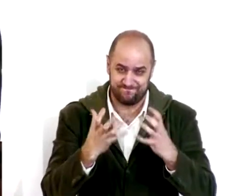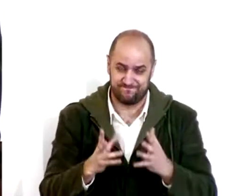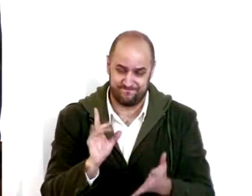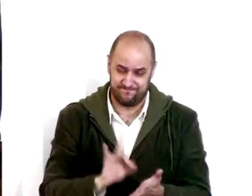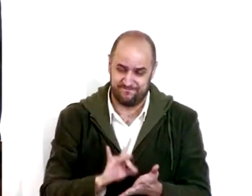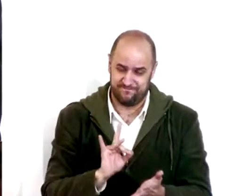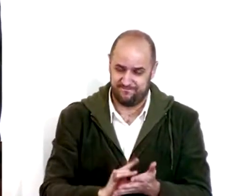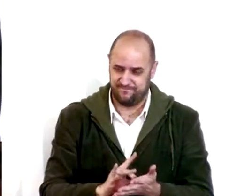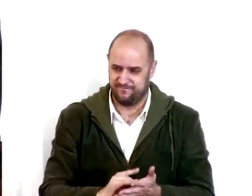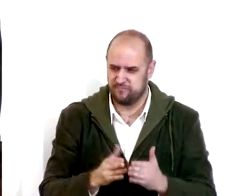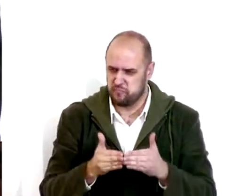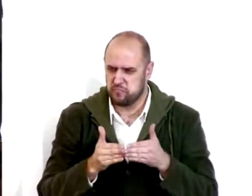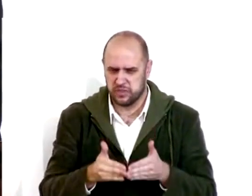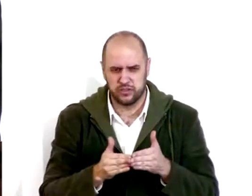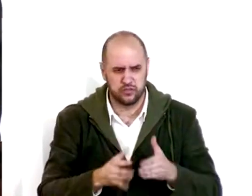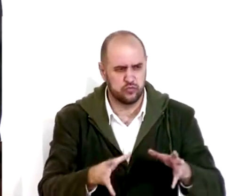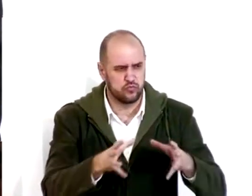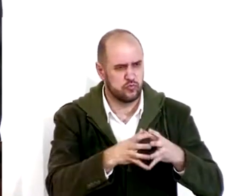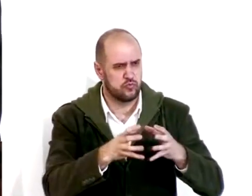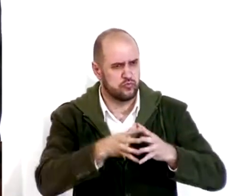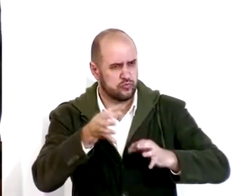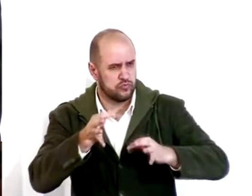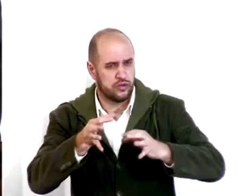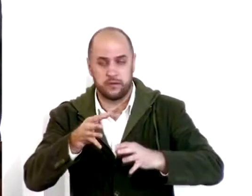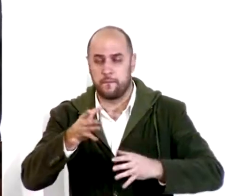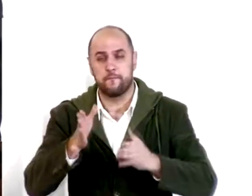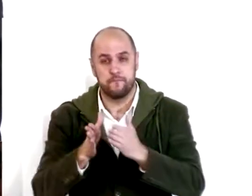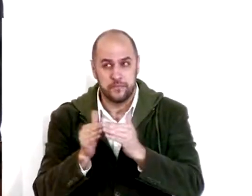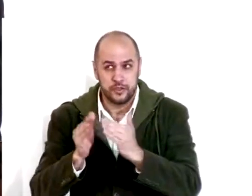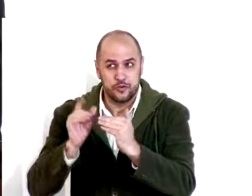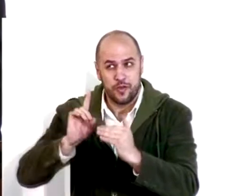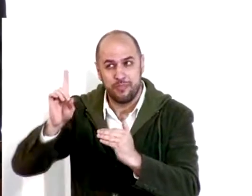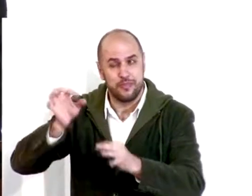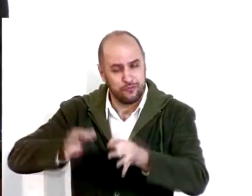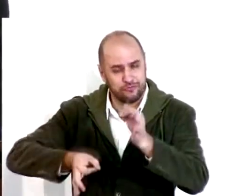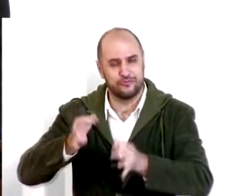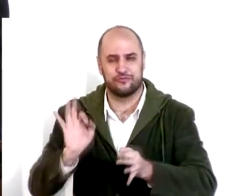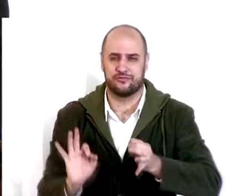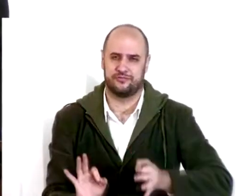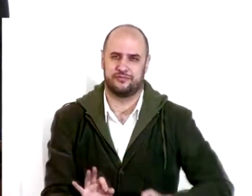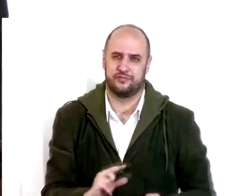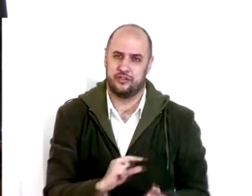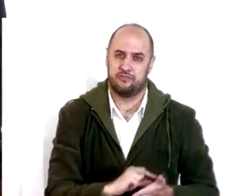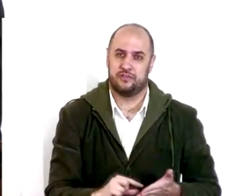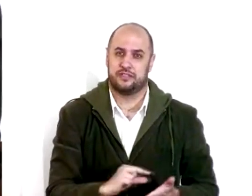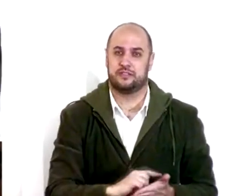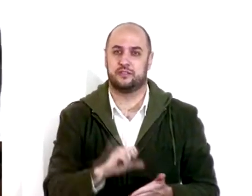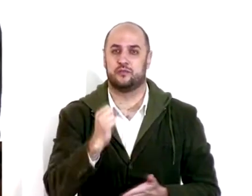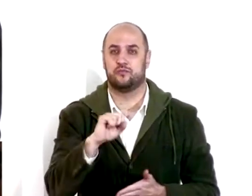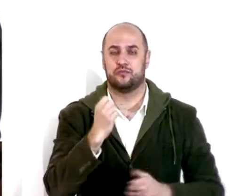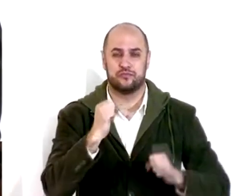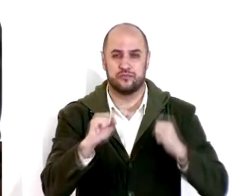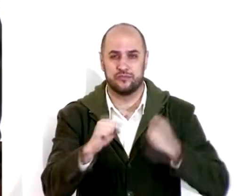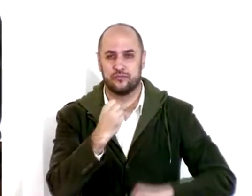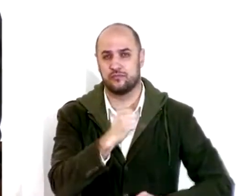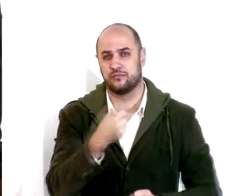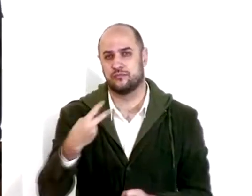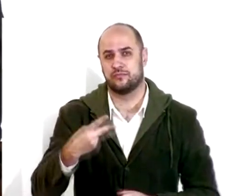no seu apelo ao Supremo Juiz, no verso 8 do Salmo 82.